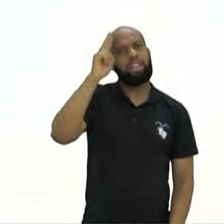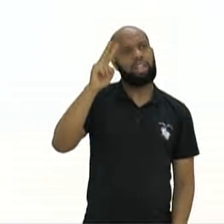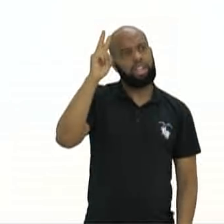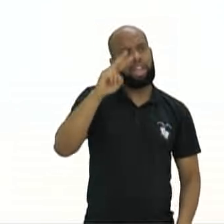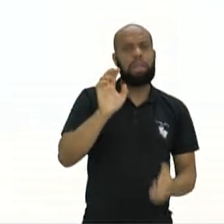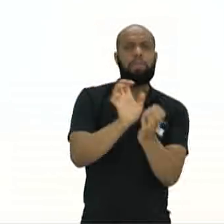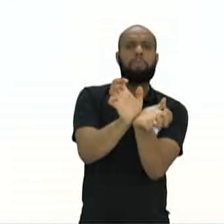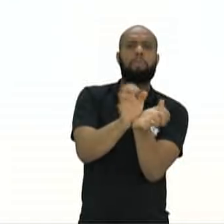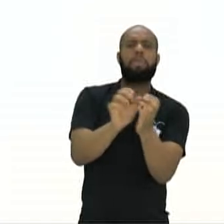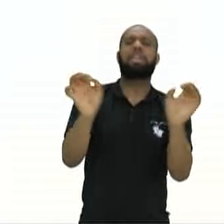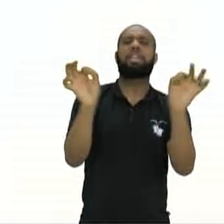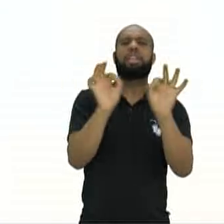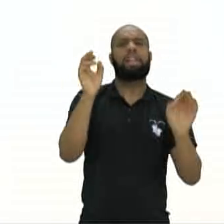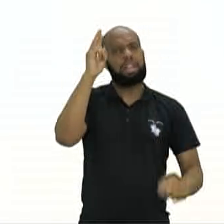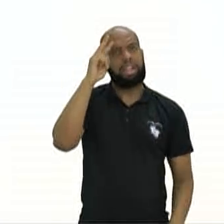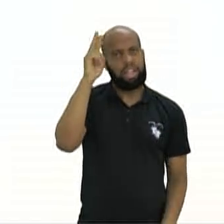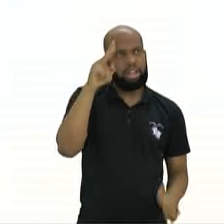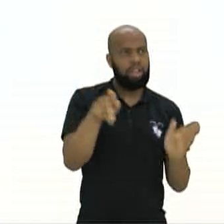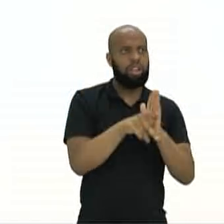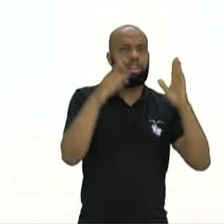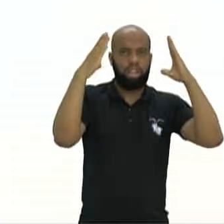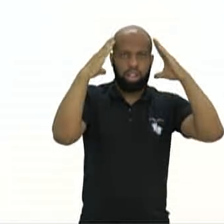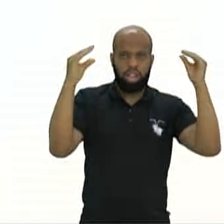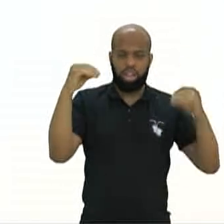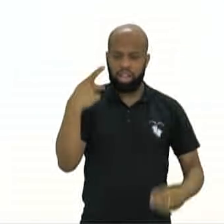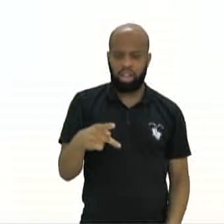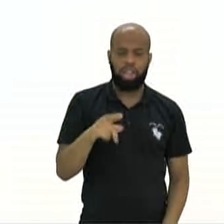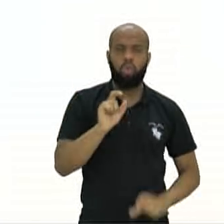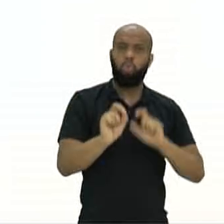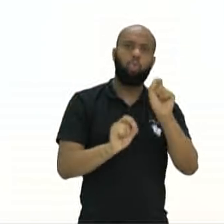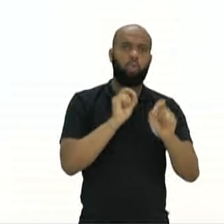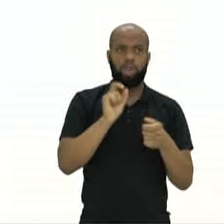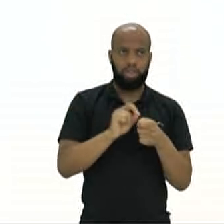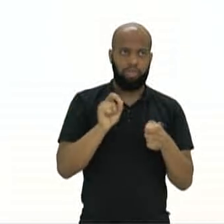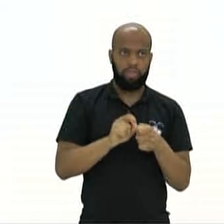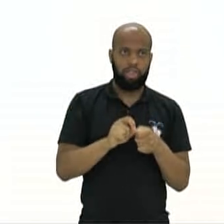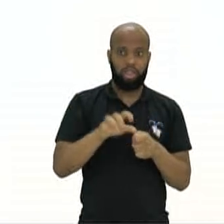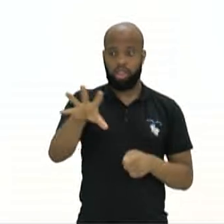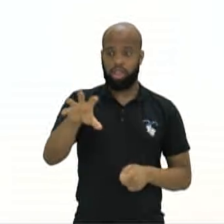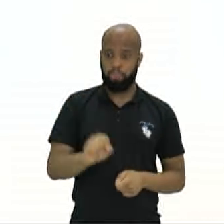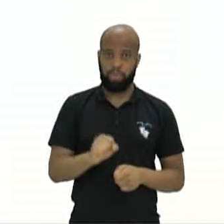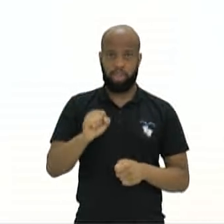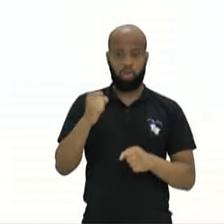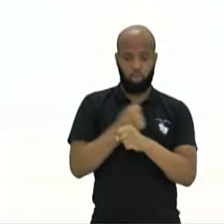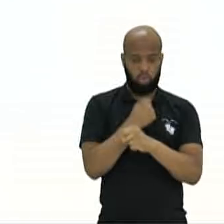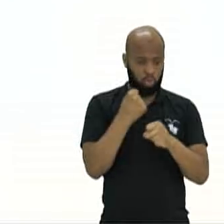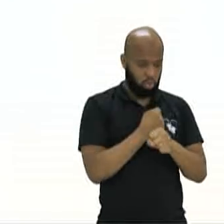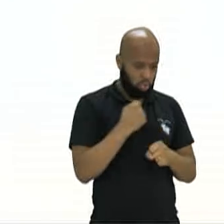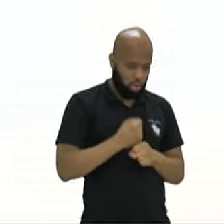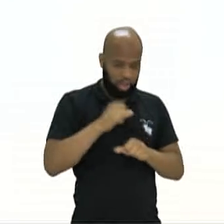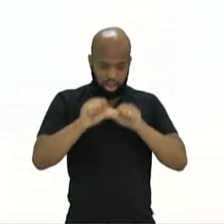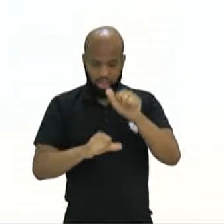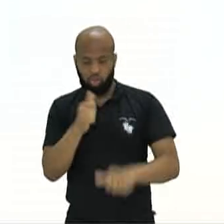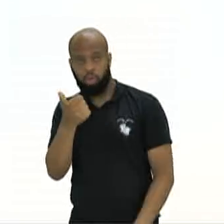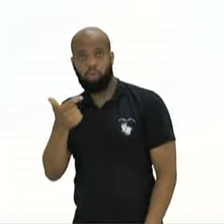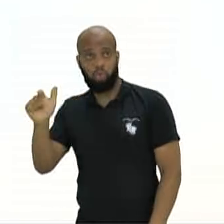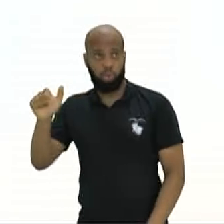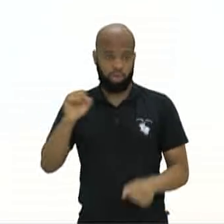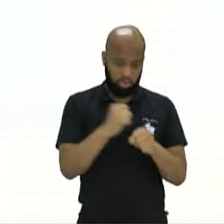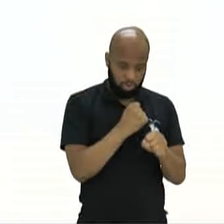Recife e Olinda lembre a presença holandesa. O que você faz? Você pega as construções e transforma em outras